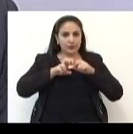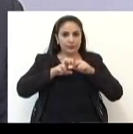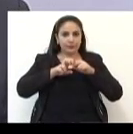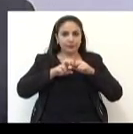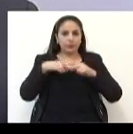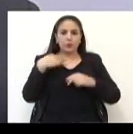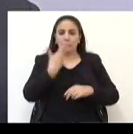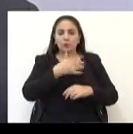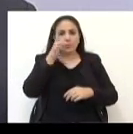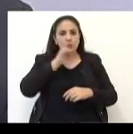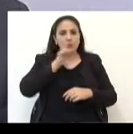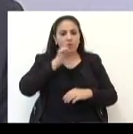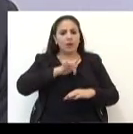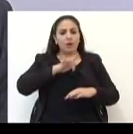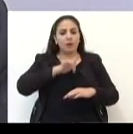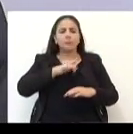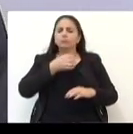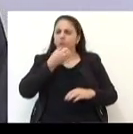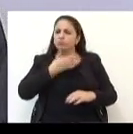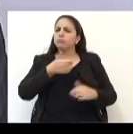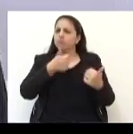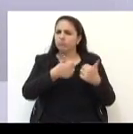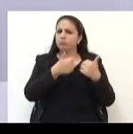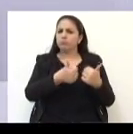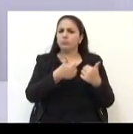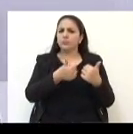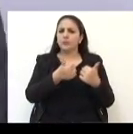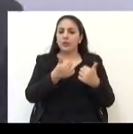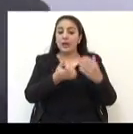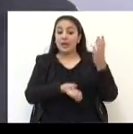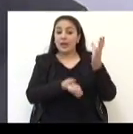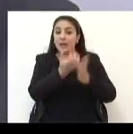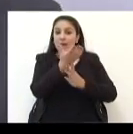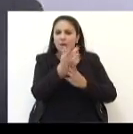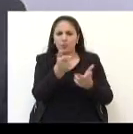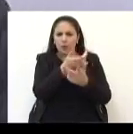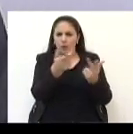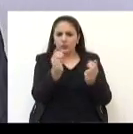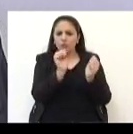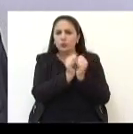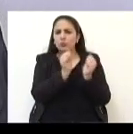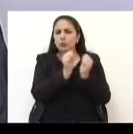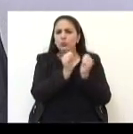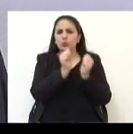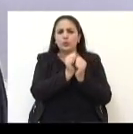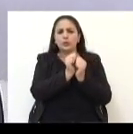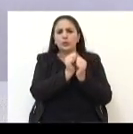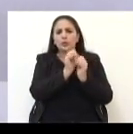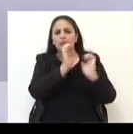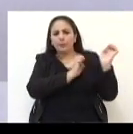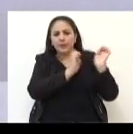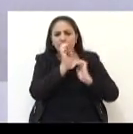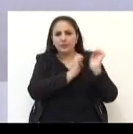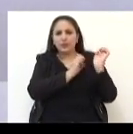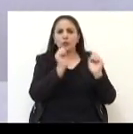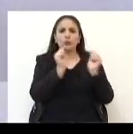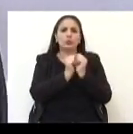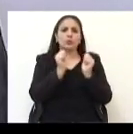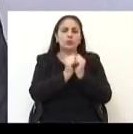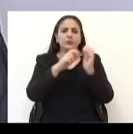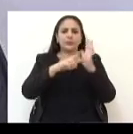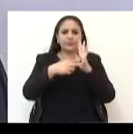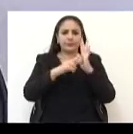isso, poderia muito bem ser construído algo junto com os empresários, junto